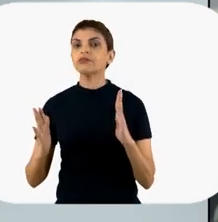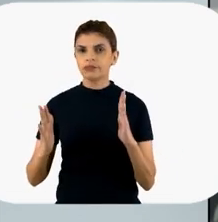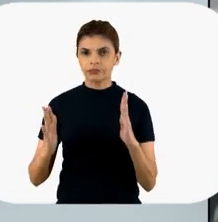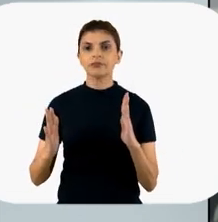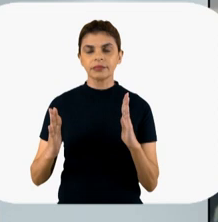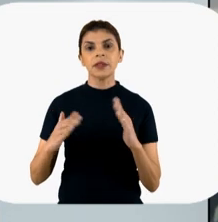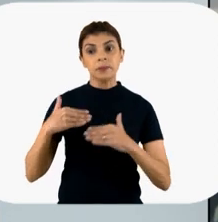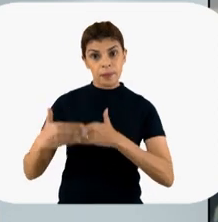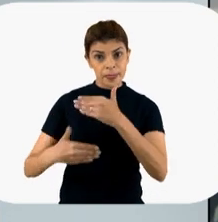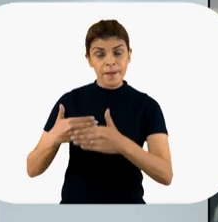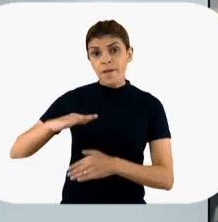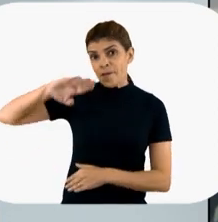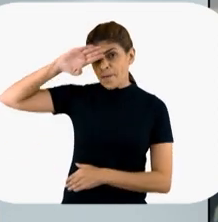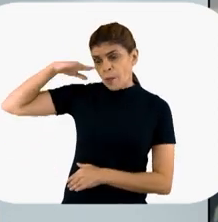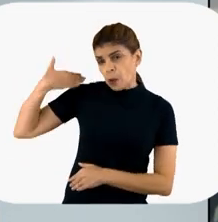Febre